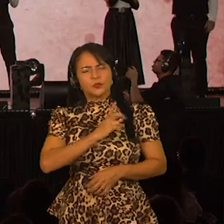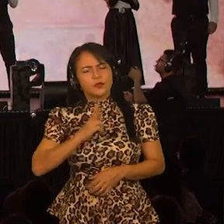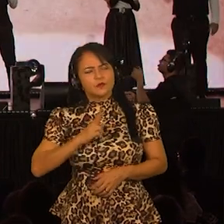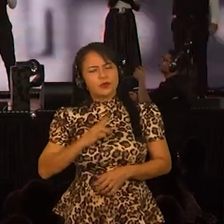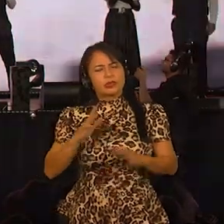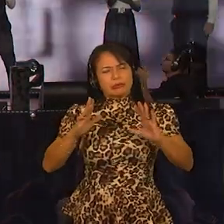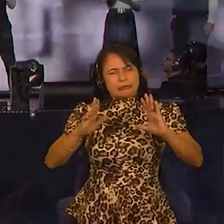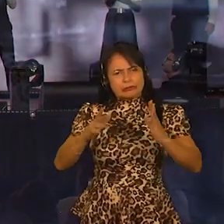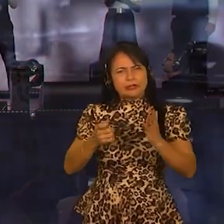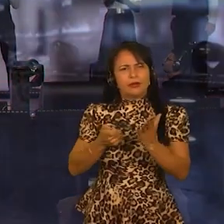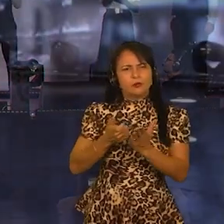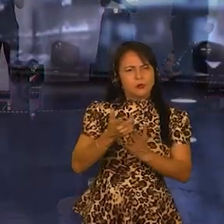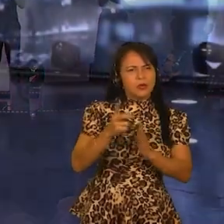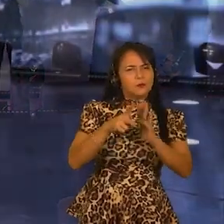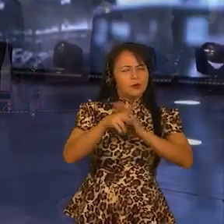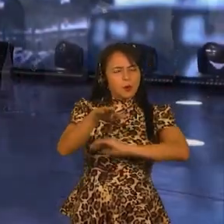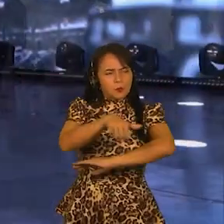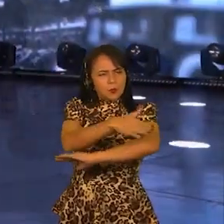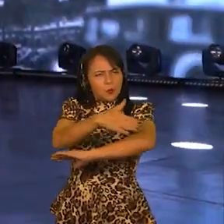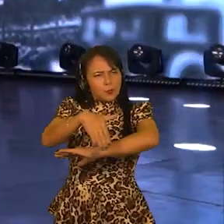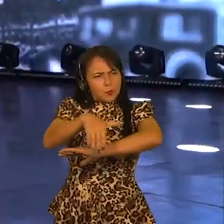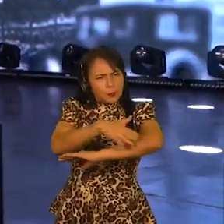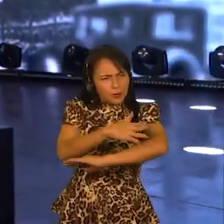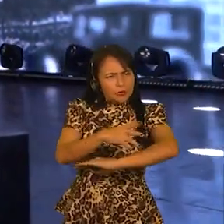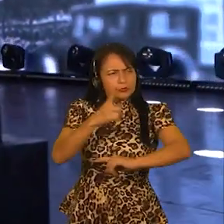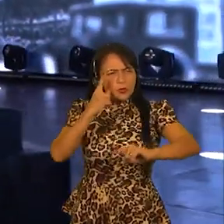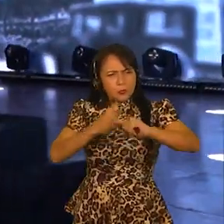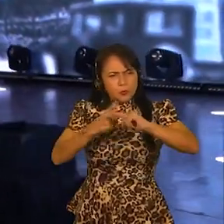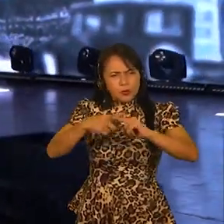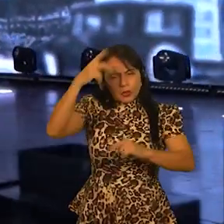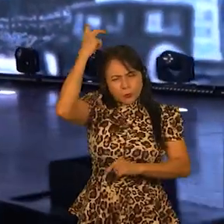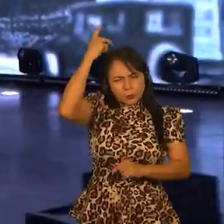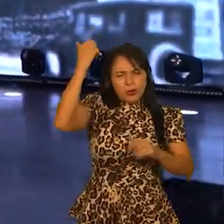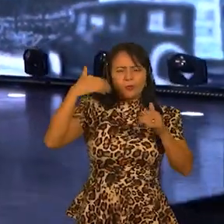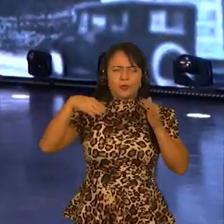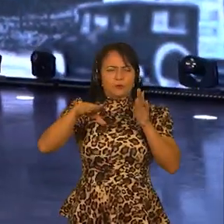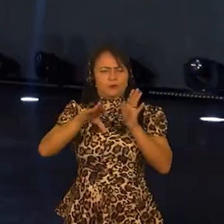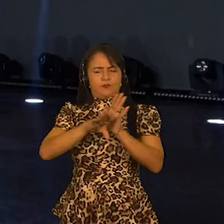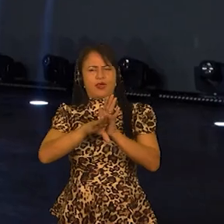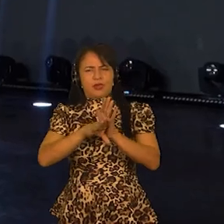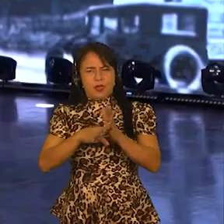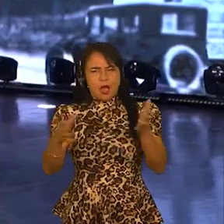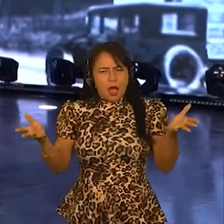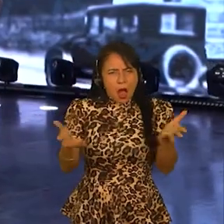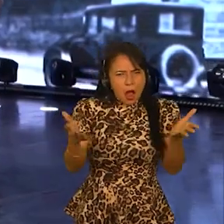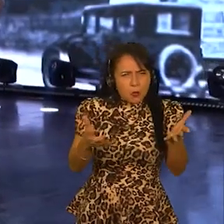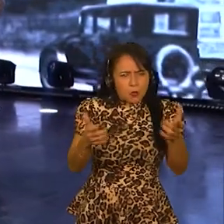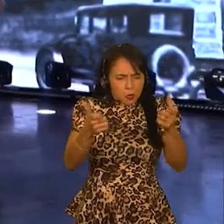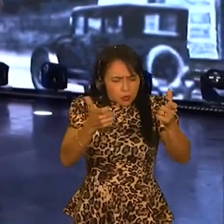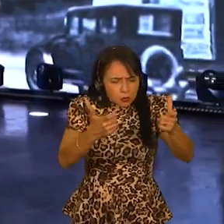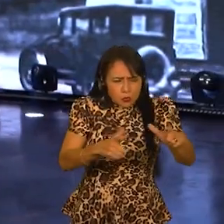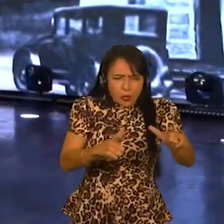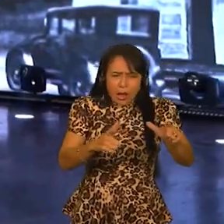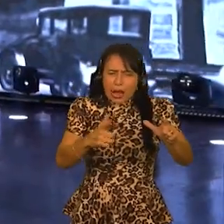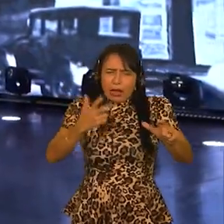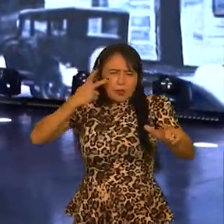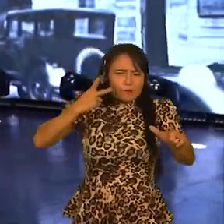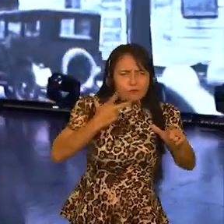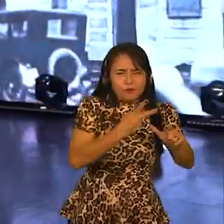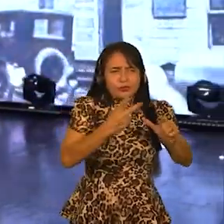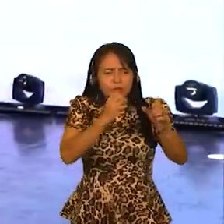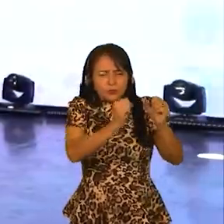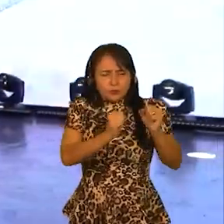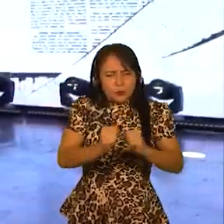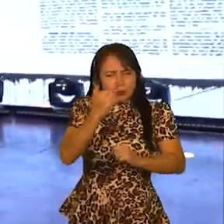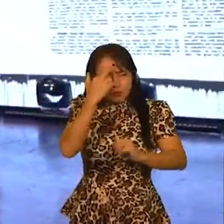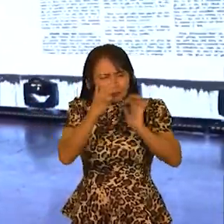312 da Rua Azusa, porque o Pentecoste chegou. Los Angeles está sendo visitada por um avivamento